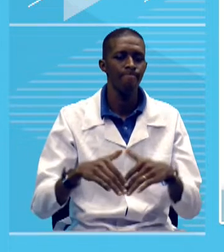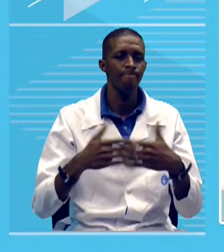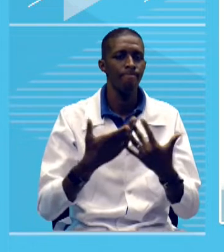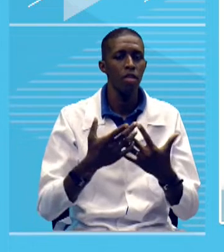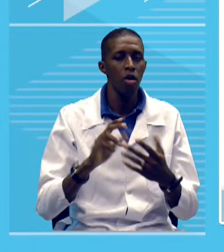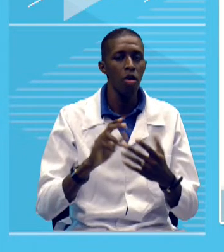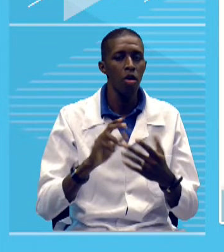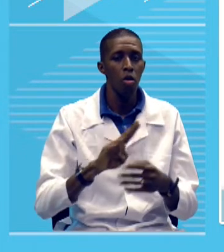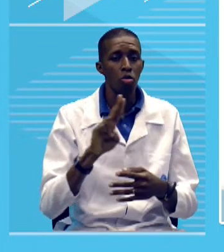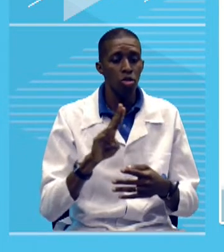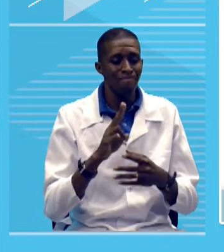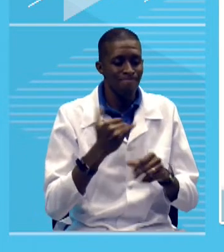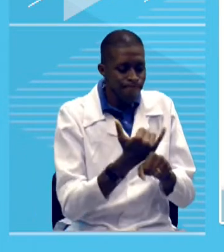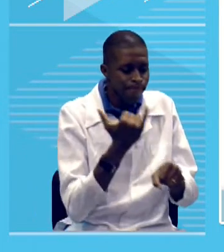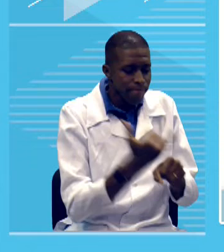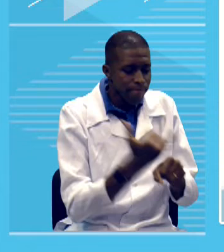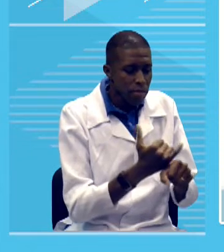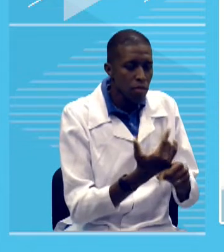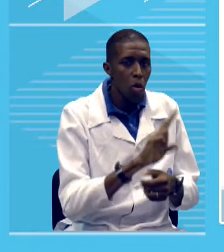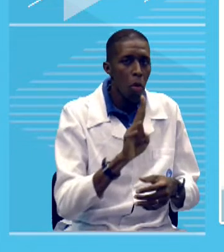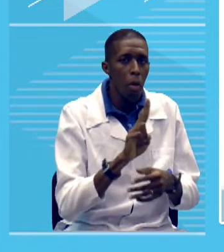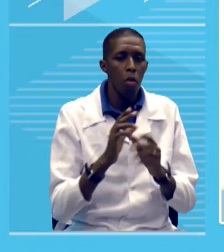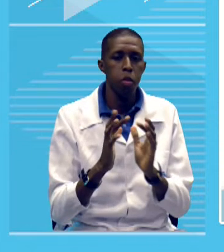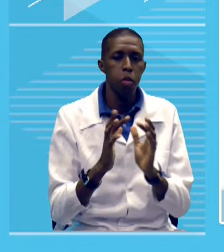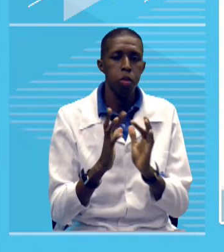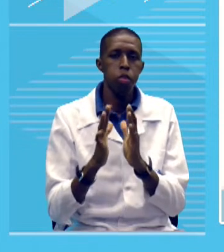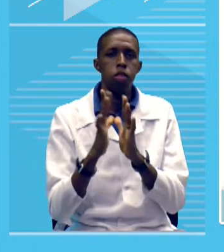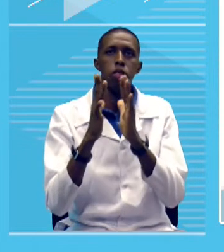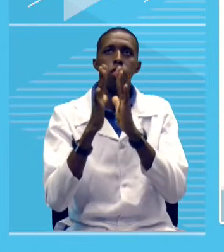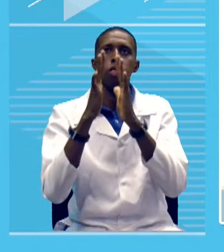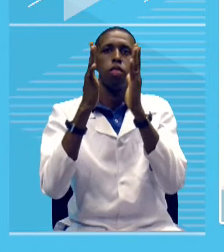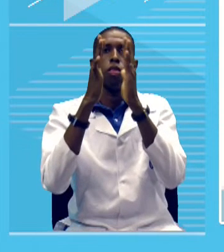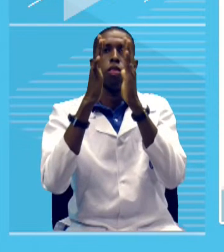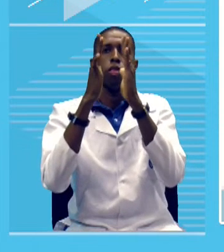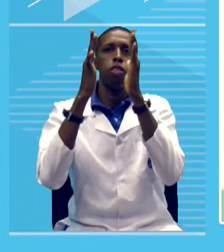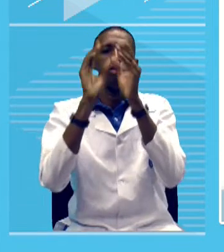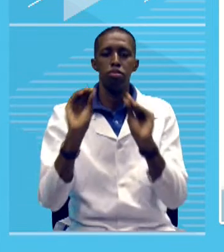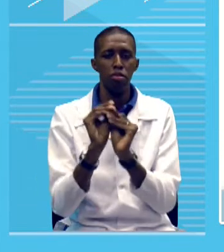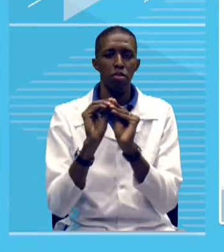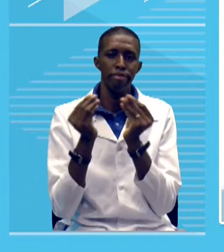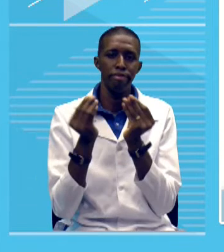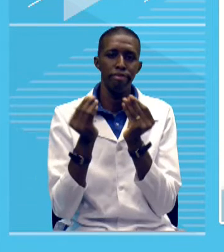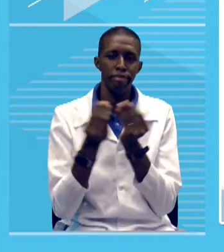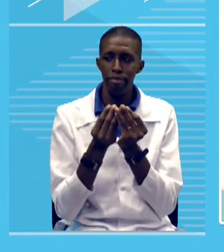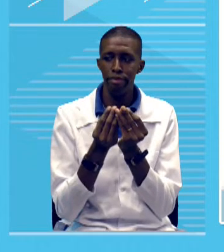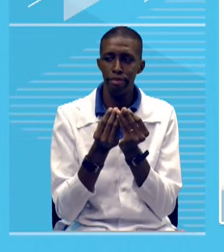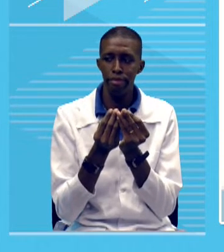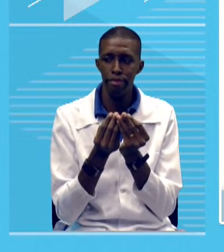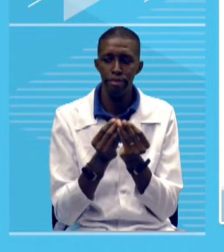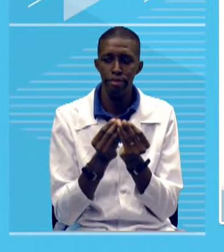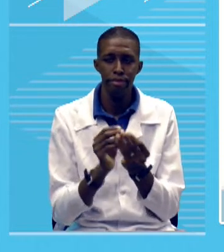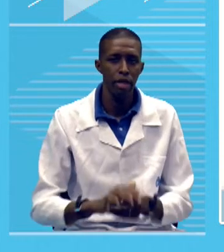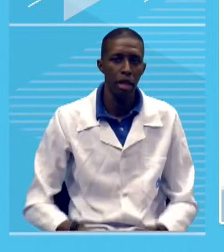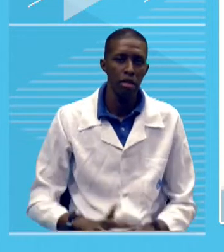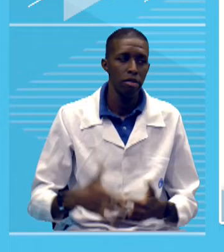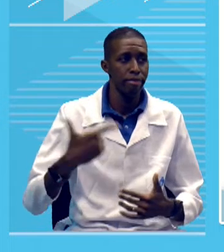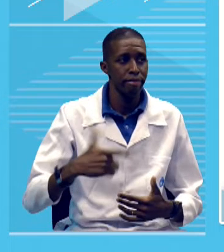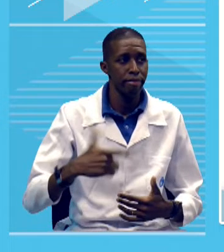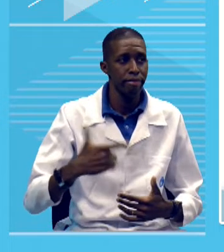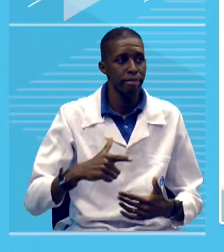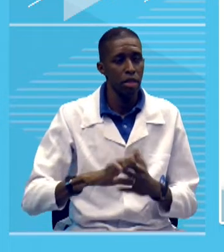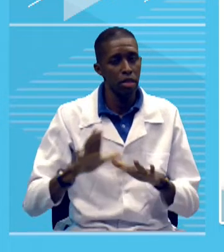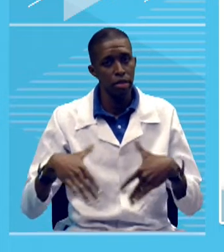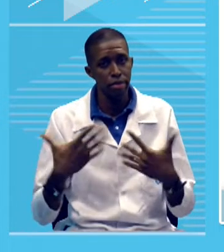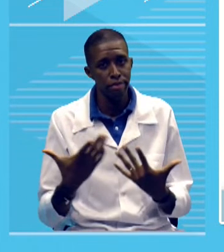enxofre poluentes mas a retirada de matéria-prima dele para estrutura dele causa impacto